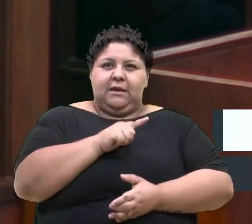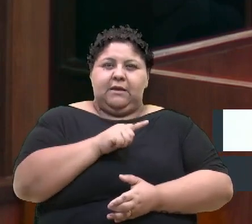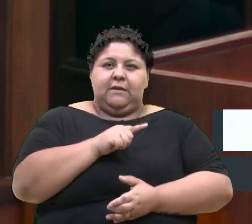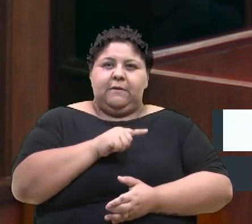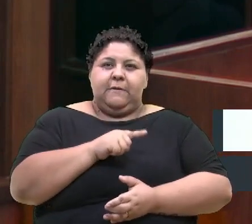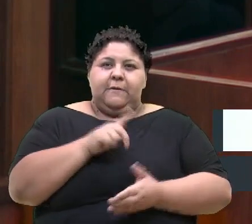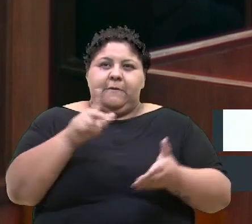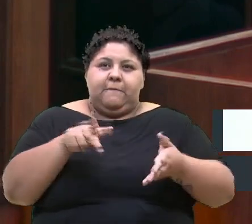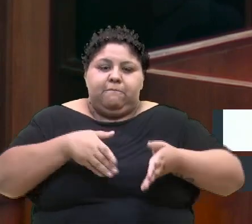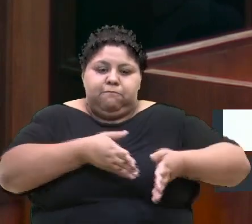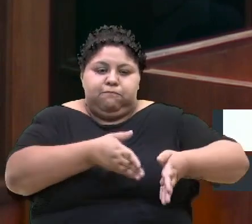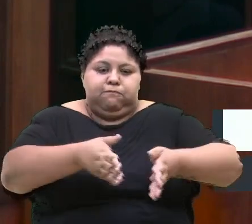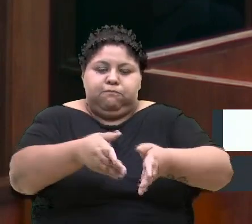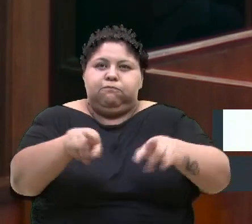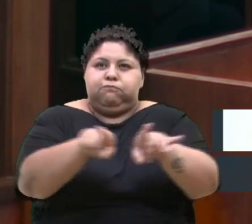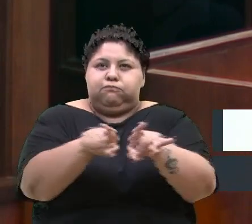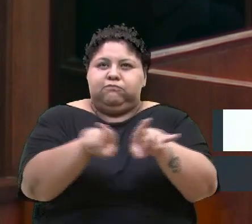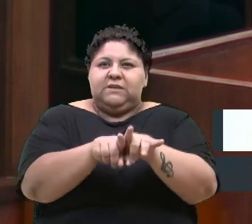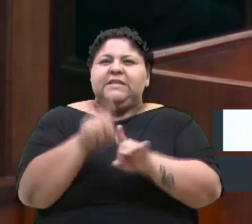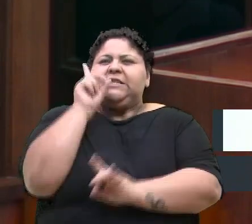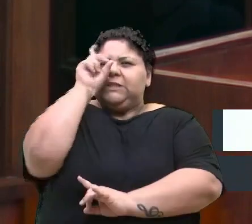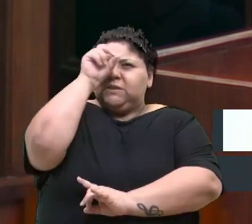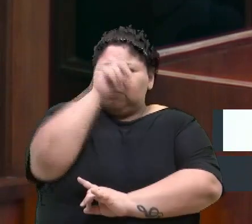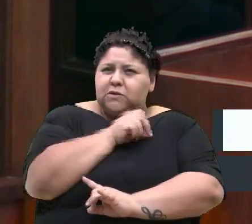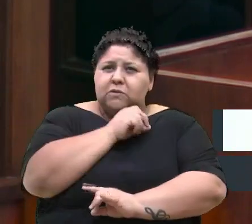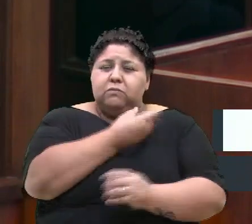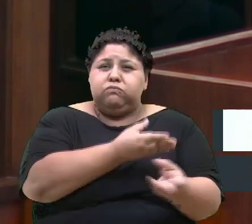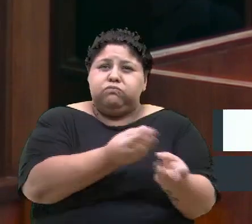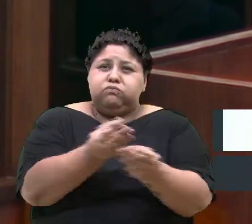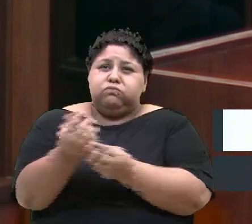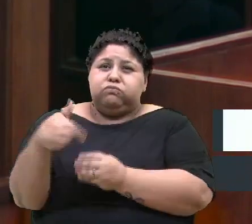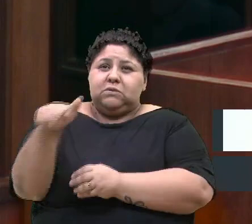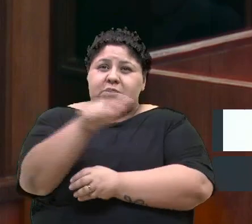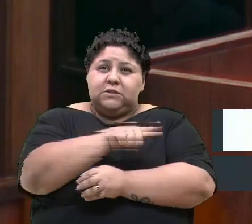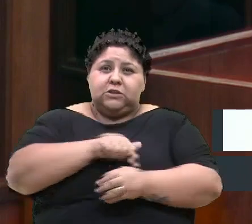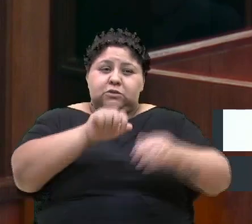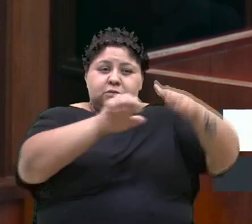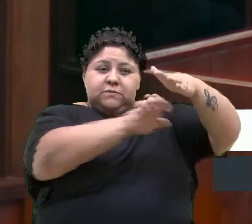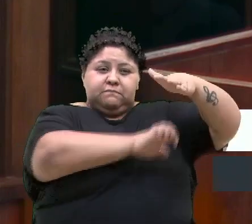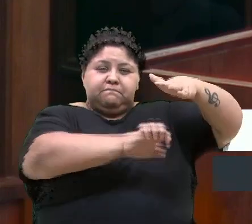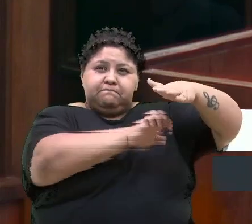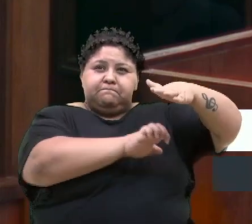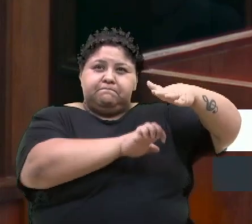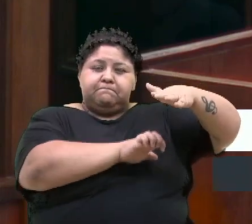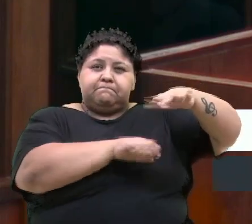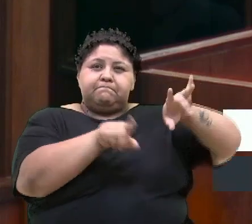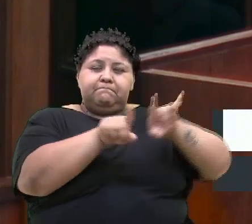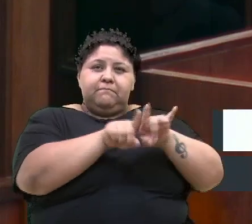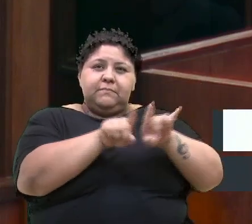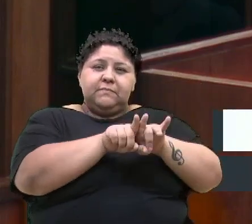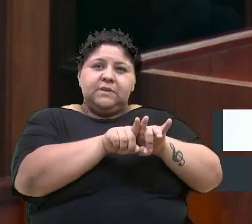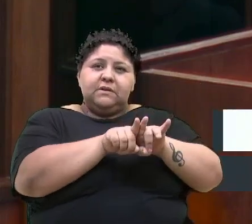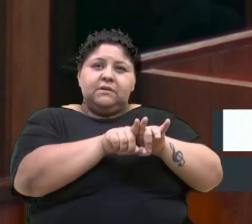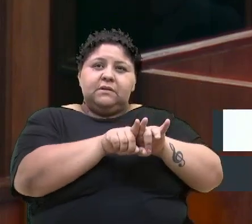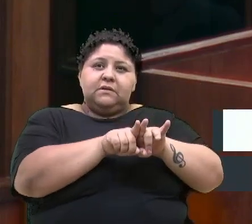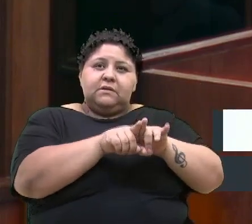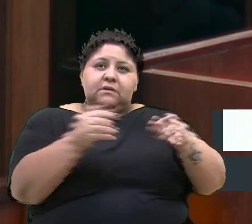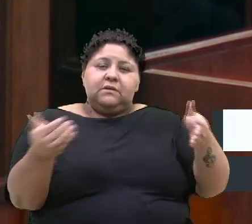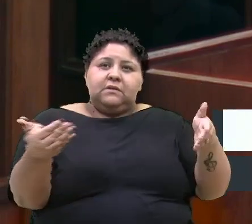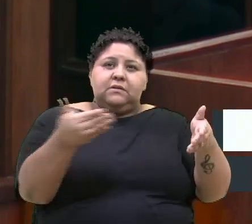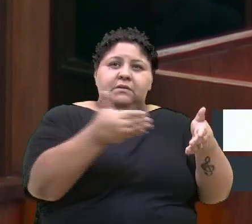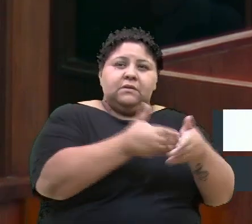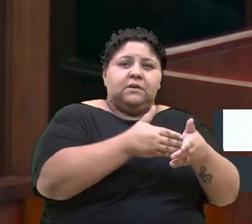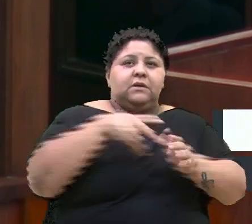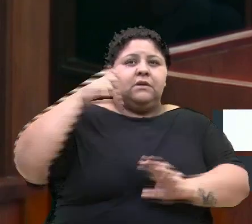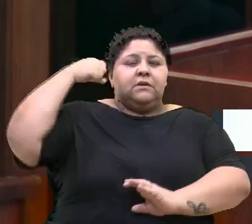da BR-116, aonde dificulta muito as nossas empresas que transportam os seus funcionários